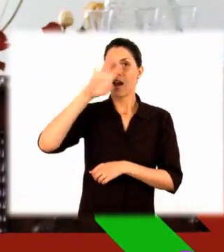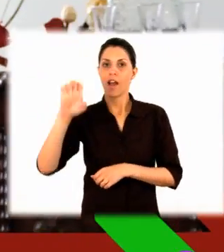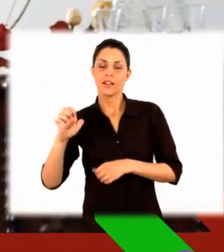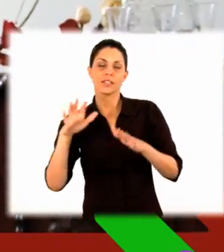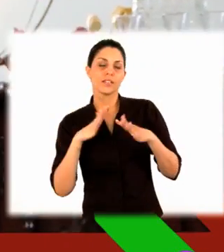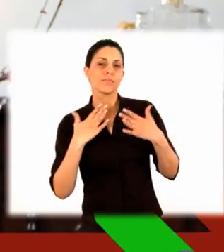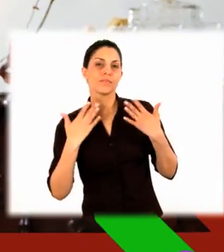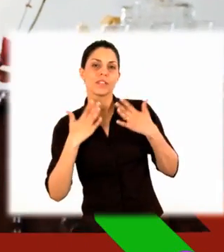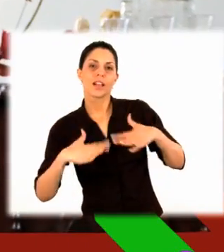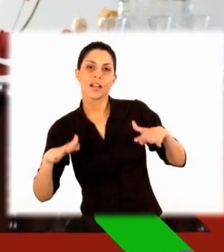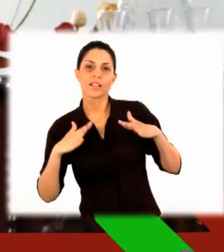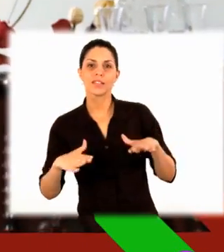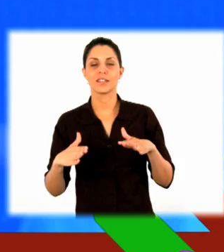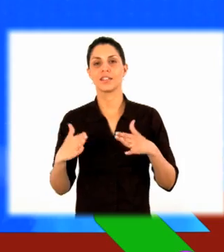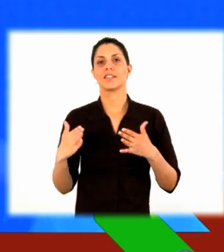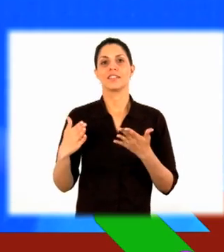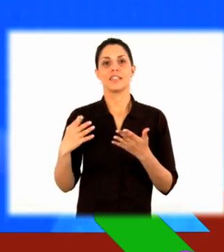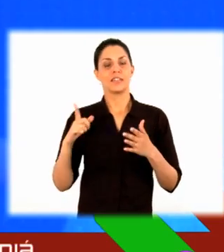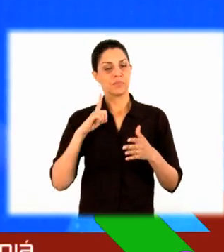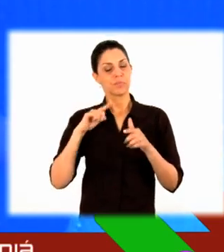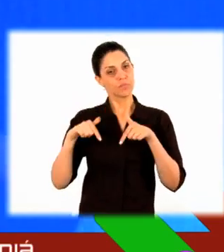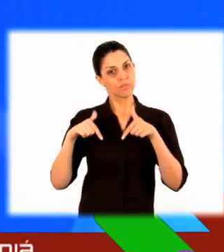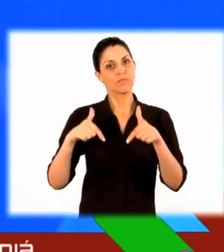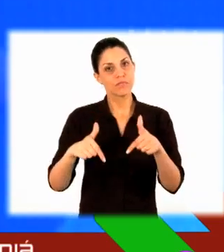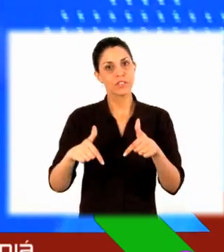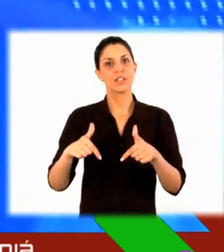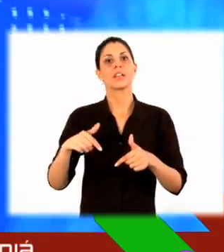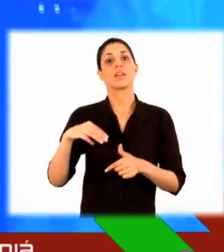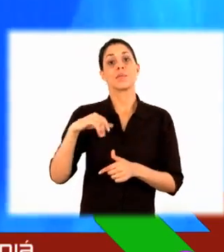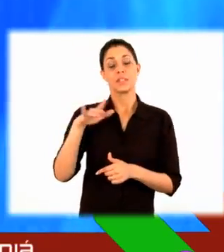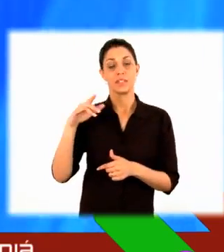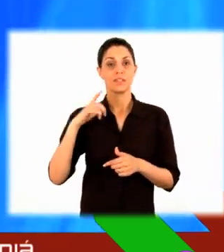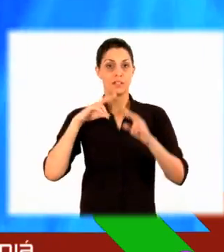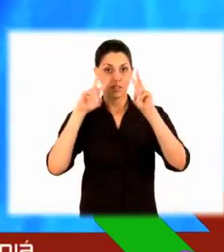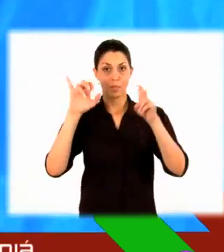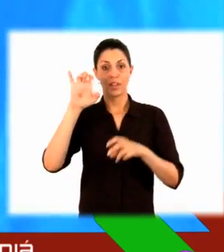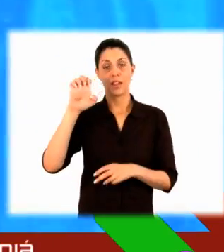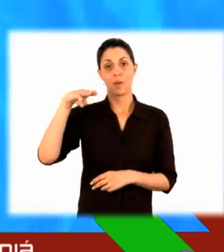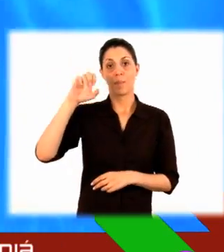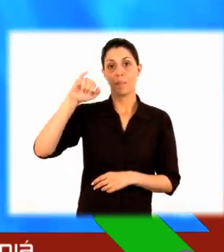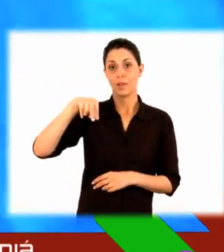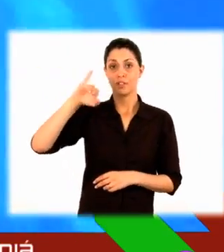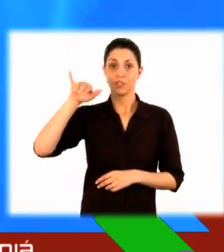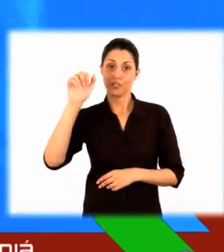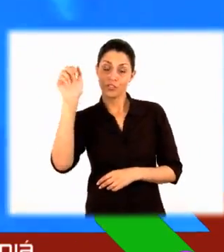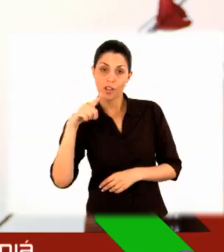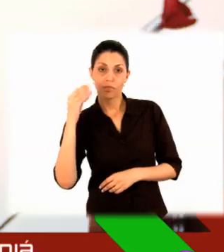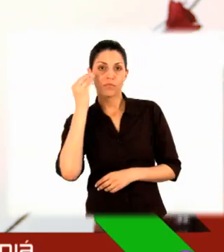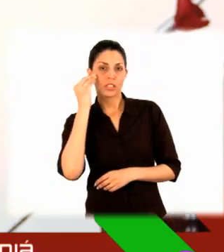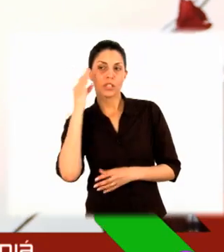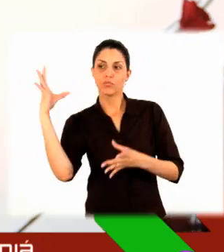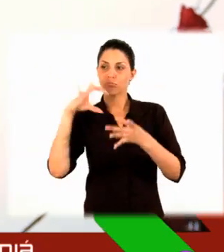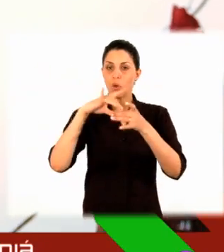delicadeza, ousadia. Inspirada no contexto afro-brasileiro, Marina Castro propôs a utilizar o tema Iemanjá, ousando